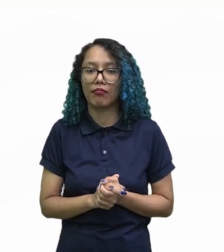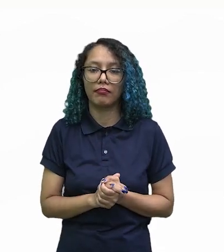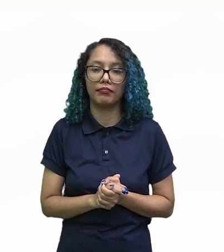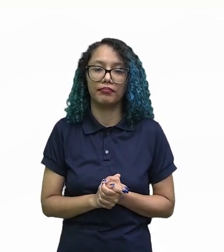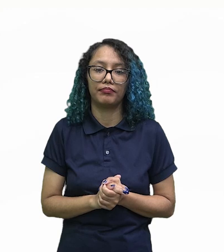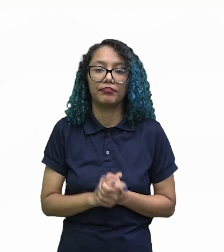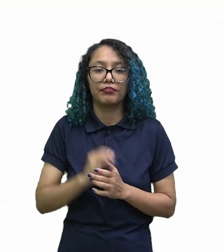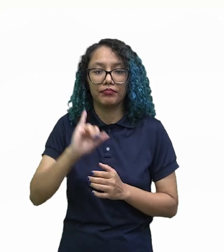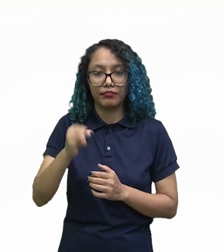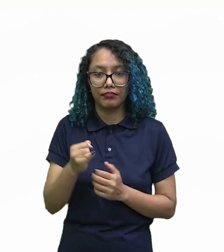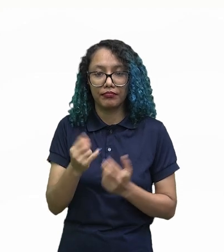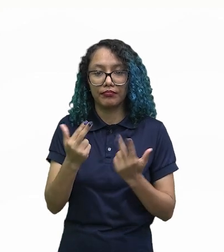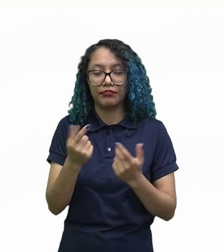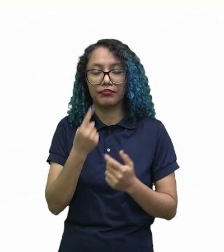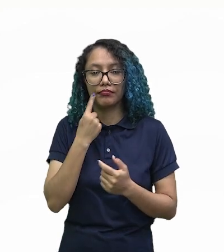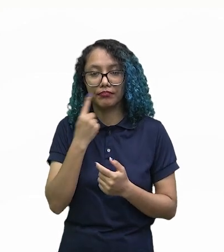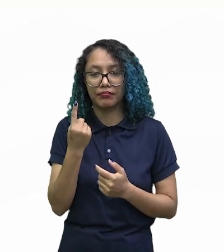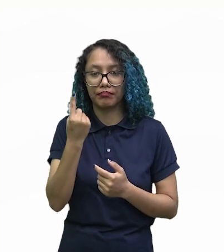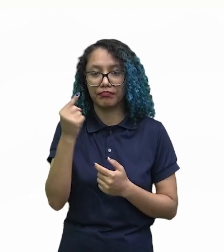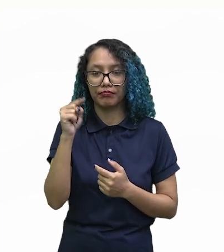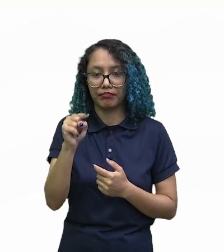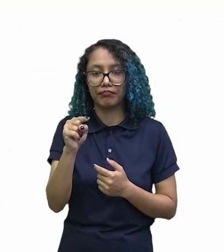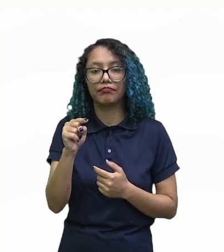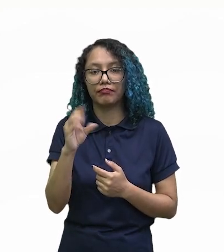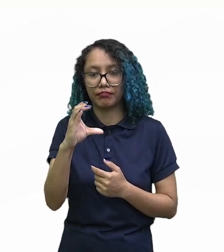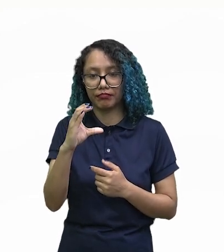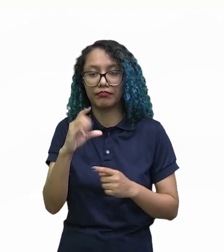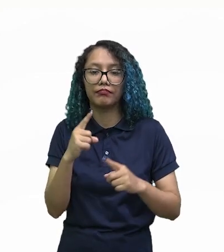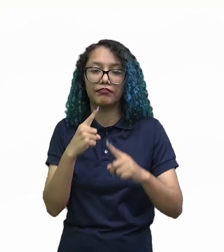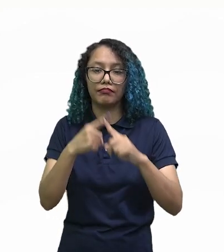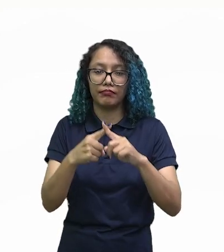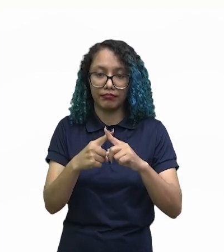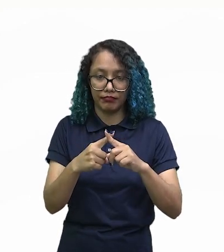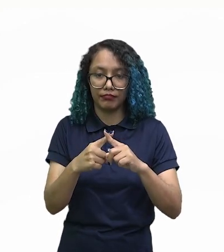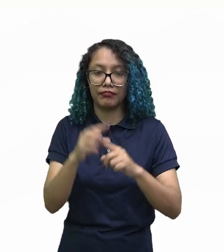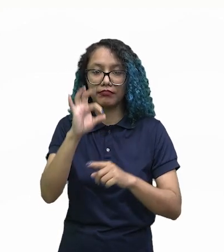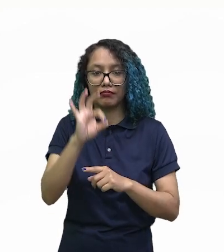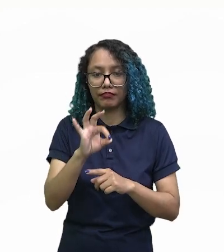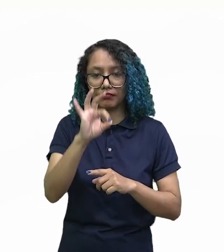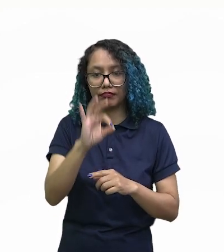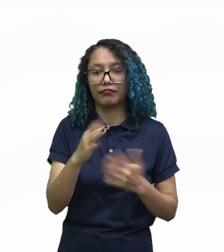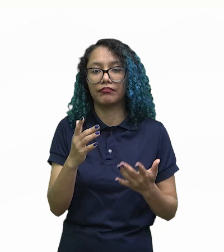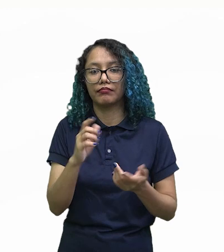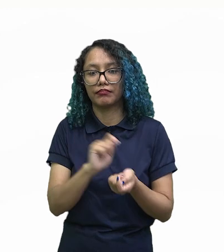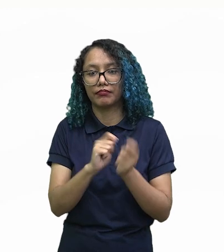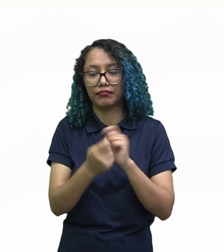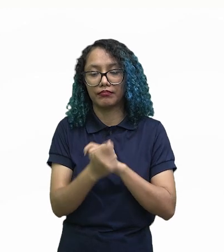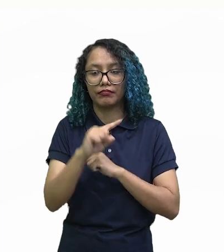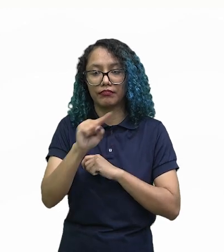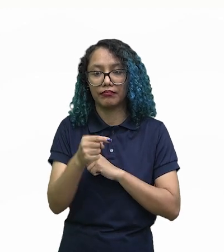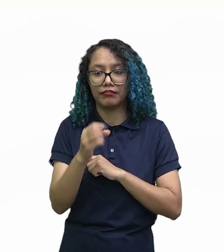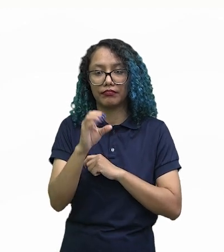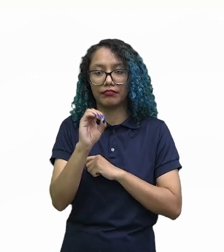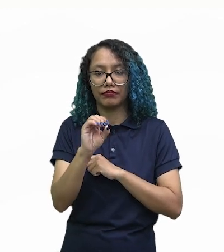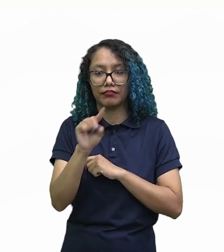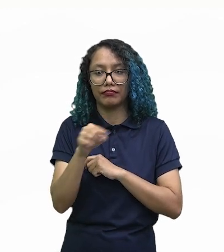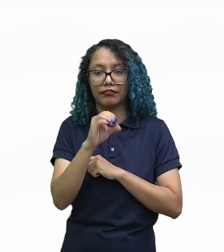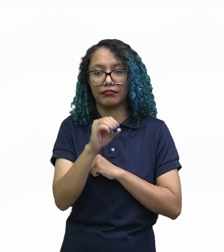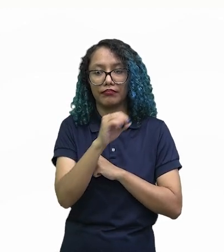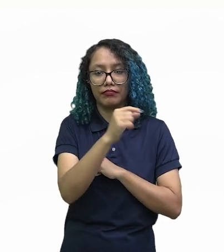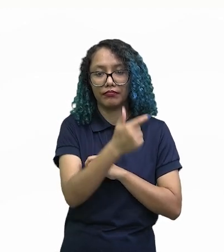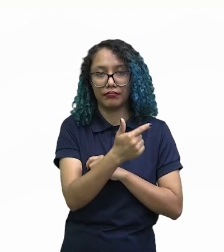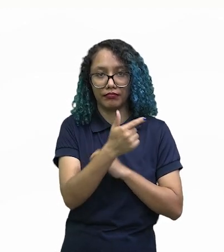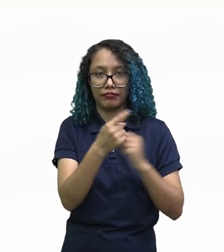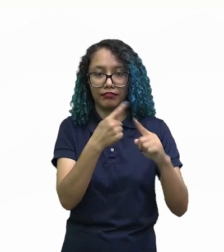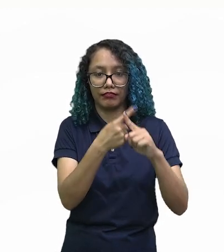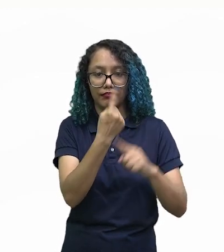vai ser capital investido vezes a taxa em forma de número decimal multiplicado pelo tempo que é 1.